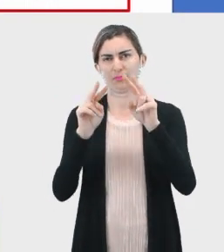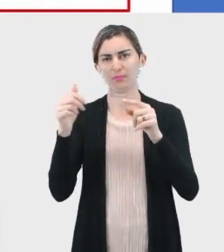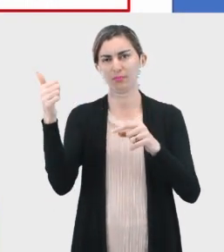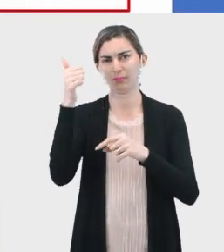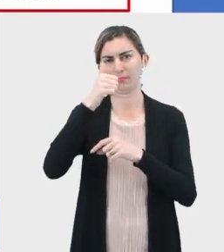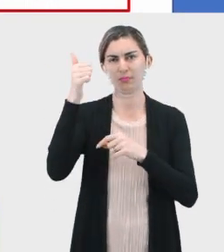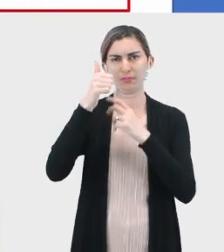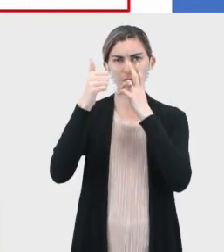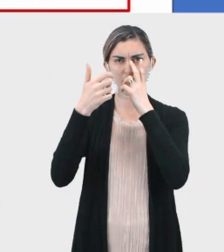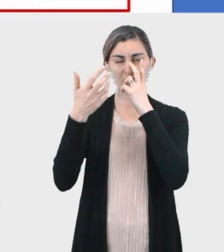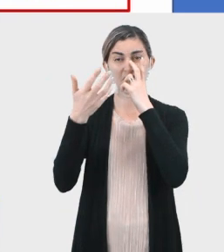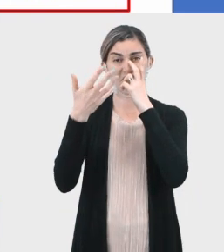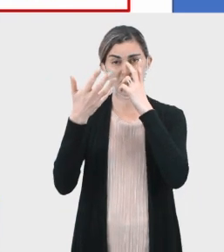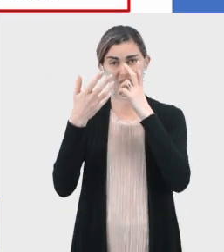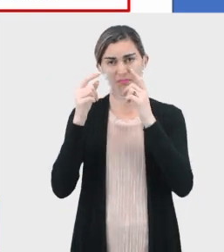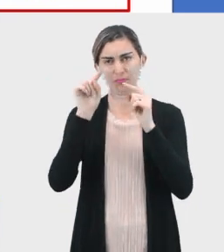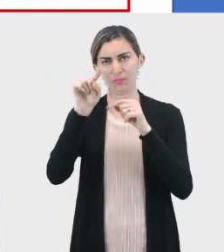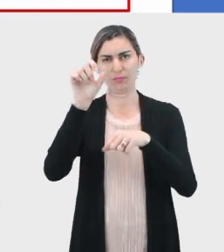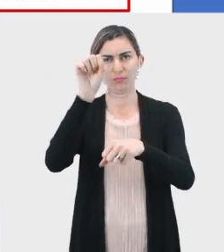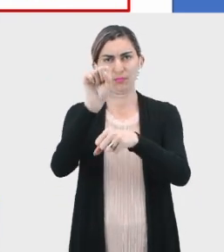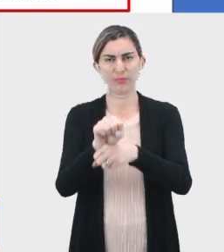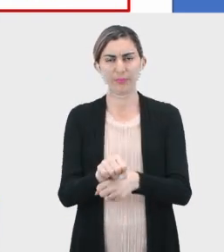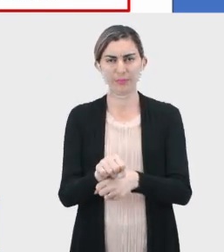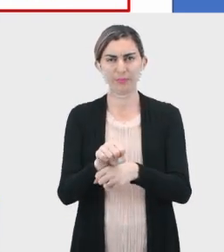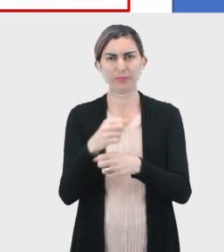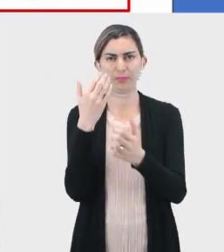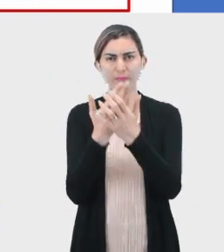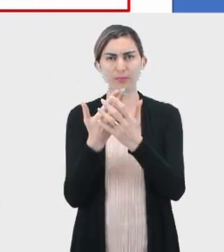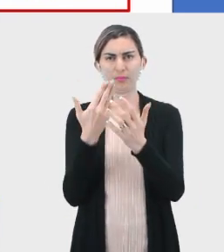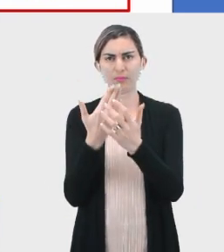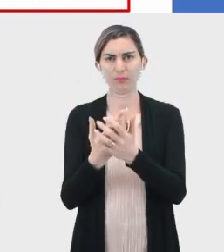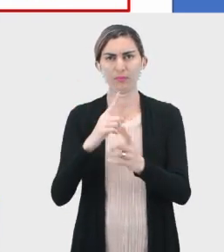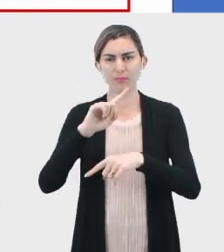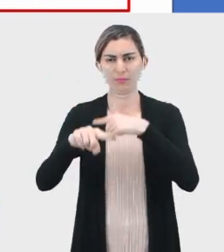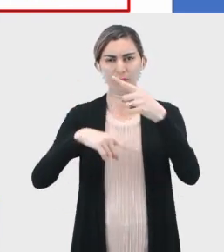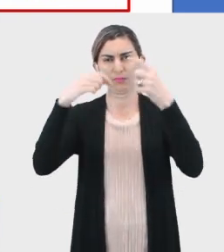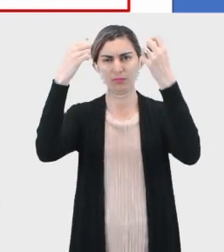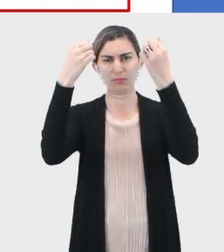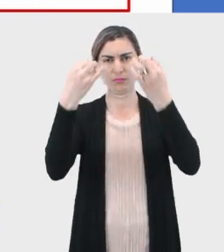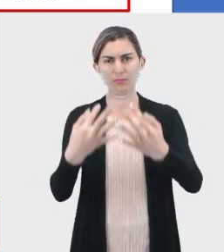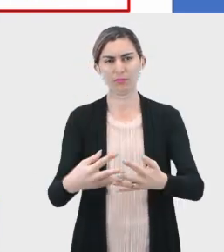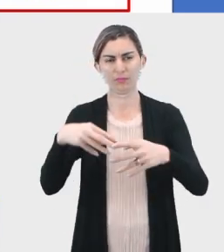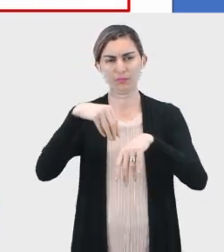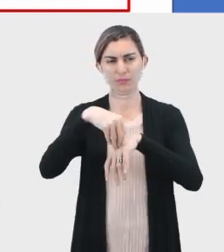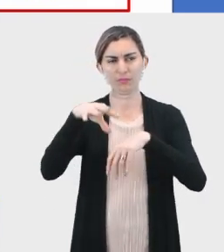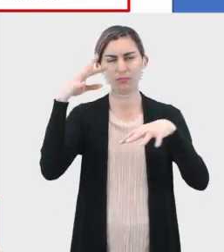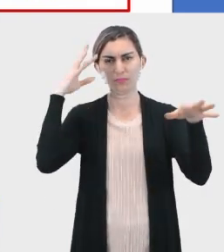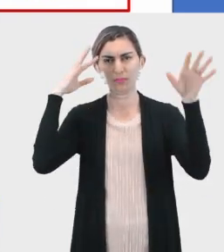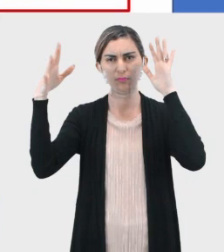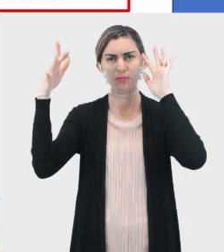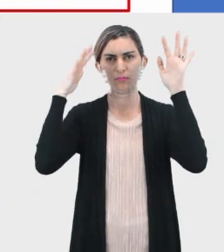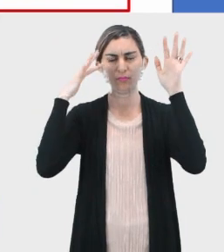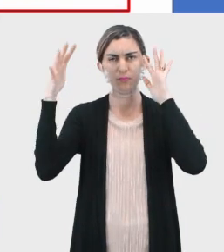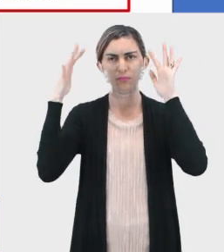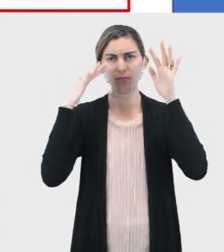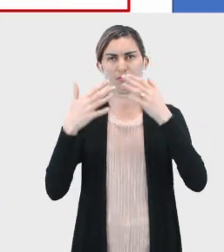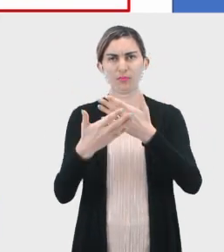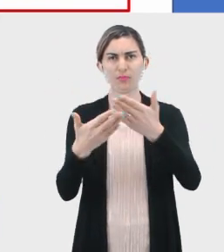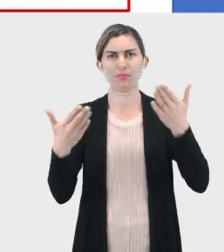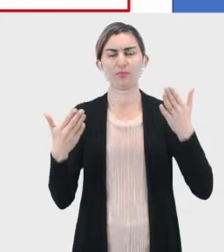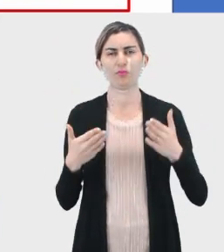First, primeiro, eu quero que você dê uma pausa na aula depois que eu explicar e faça a sua